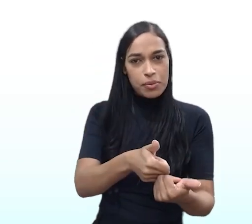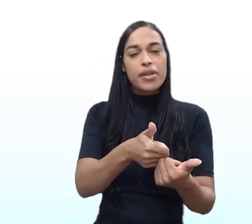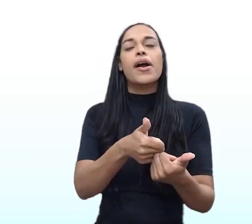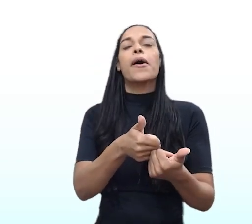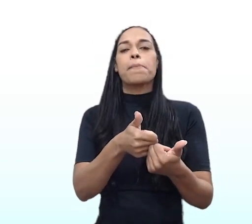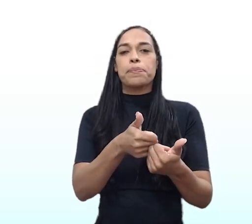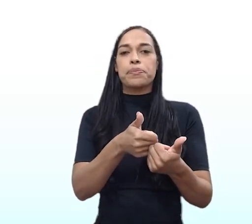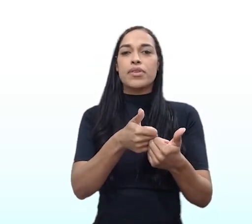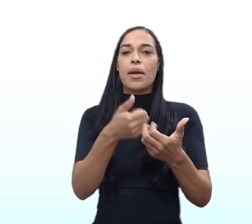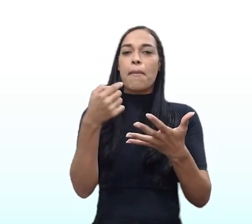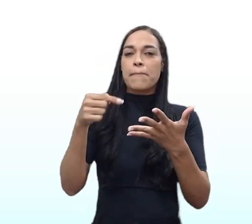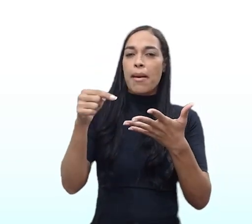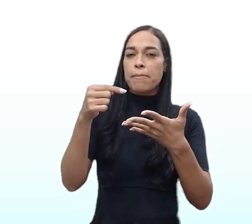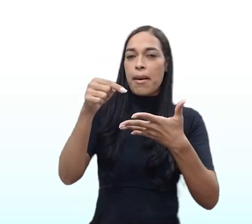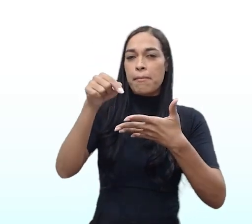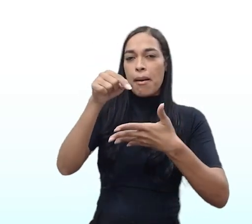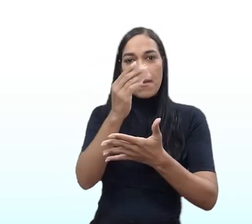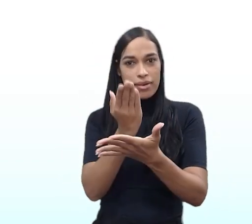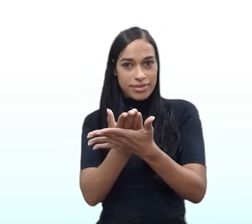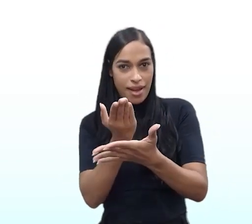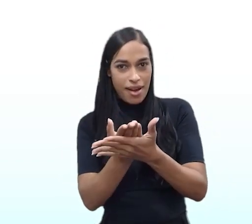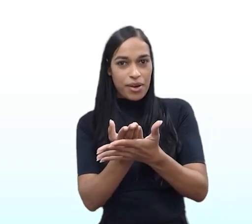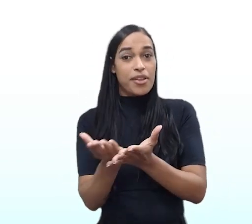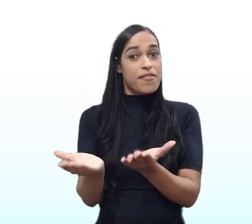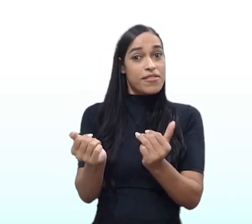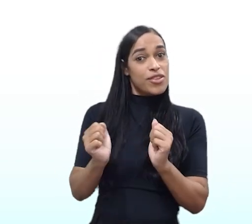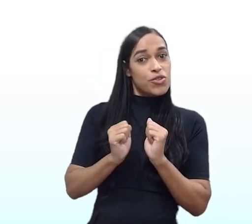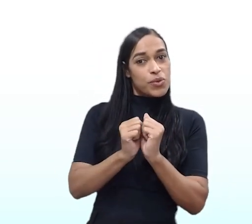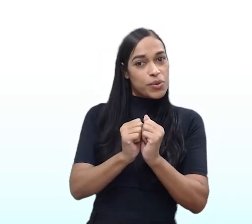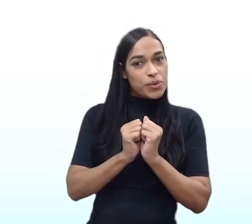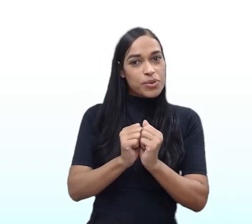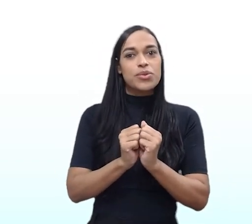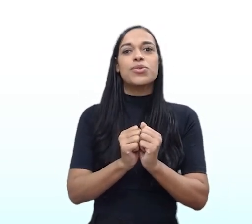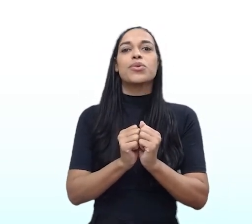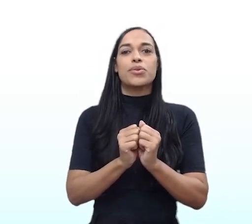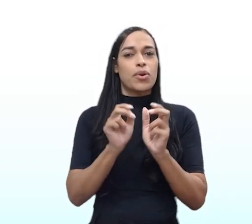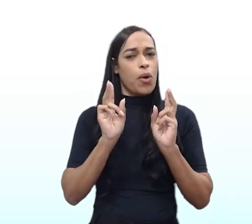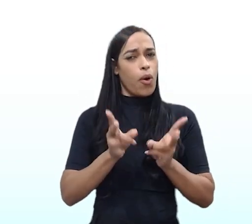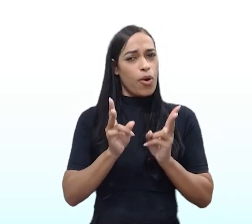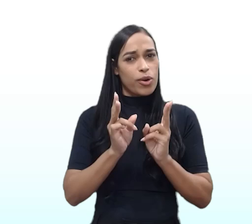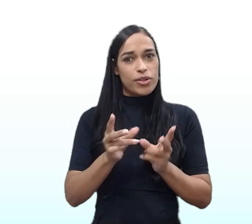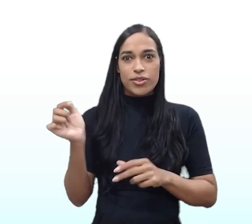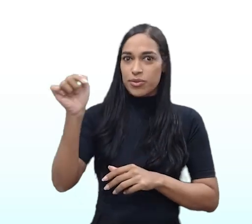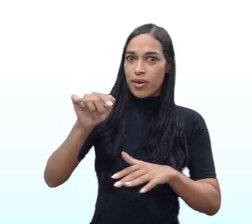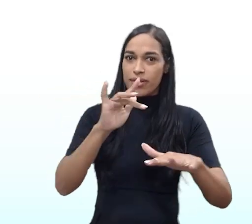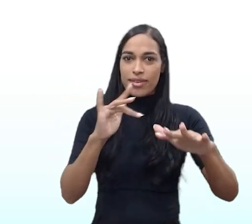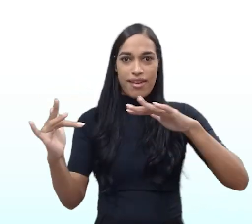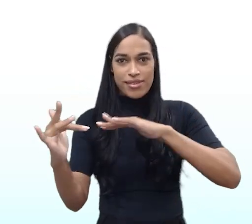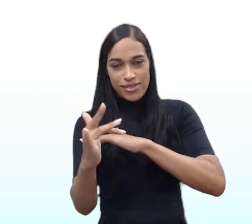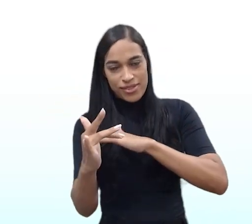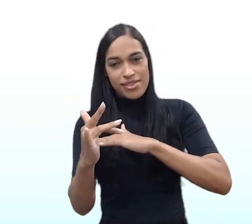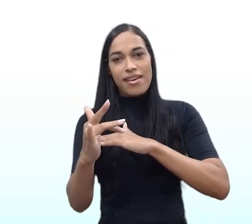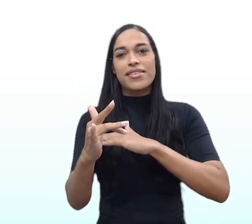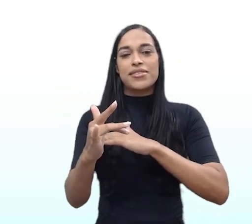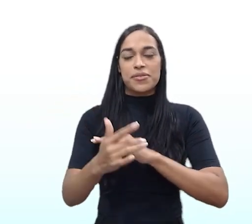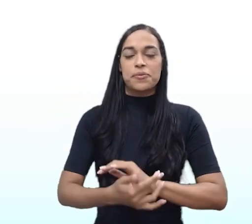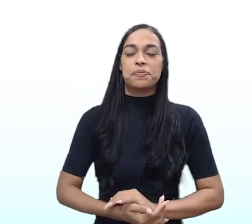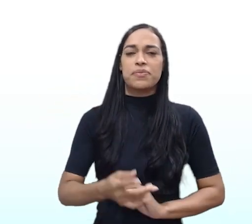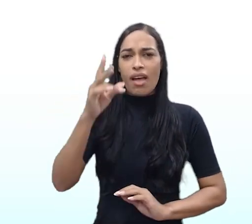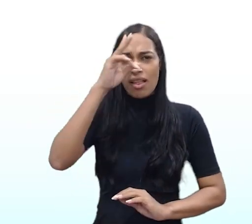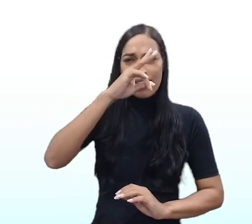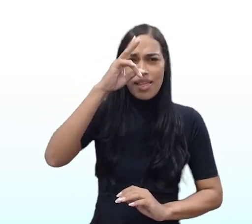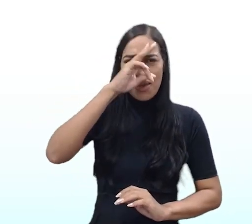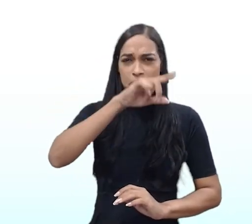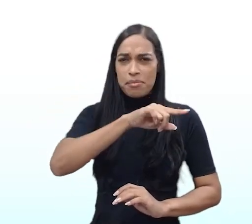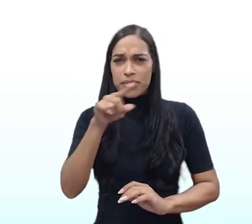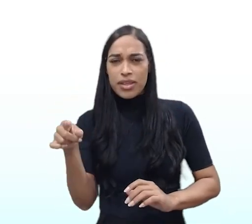nosso passo a passo, tá? Segue aí com a gente e não deixa de estar plugado nas nossas redes sociais. Bom, lembra que a